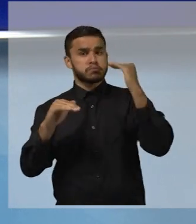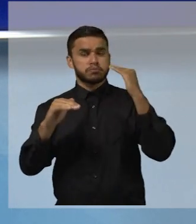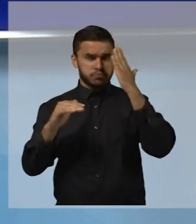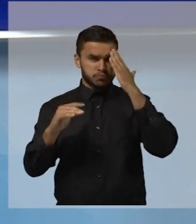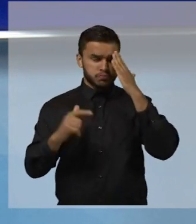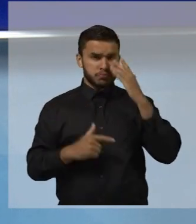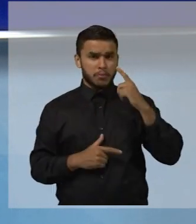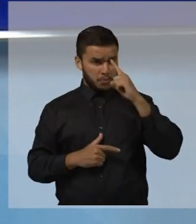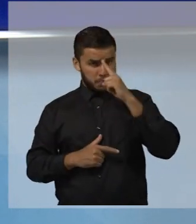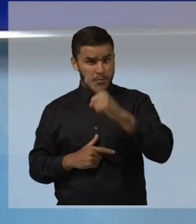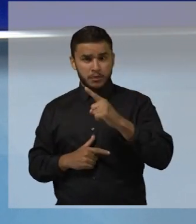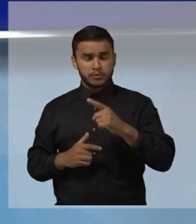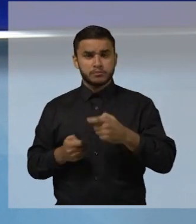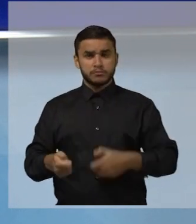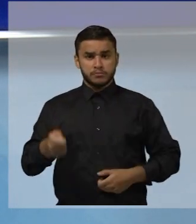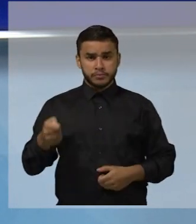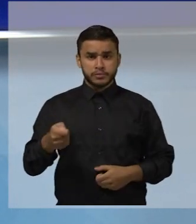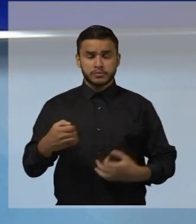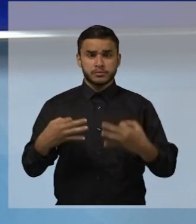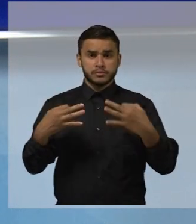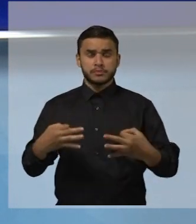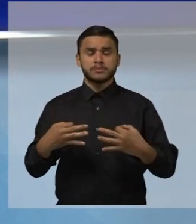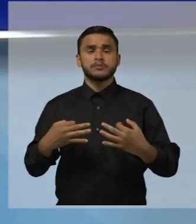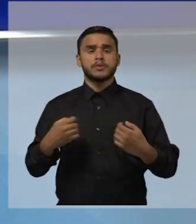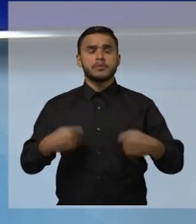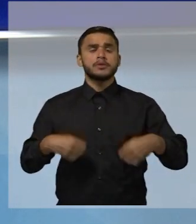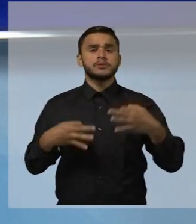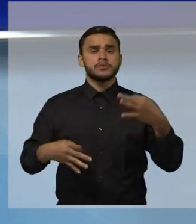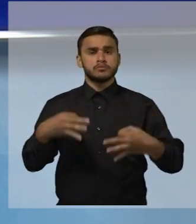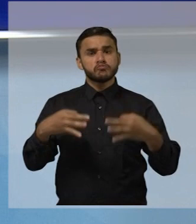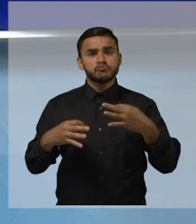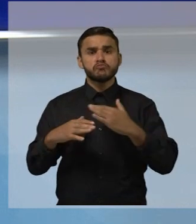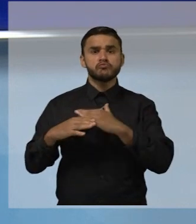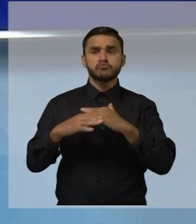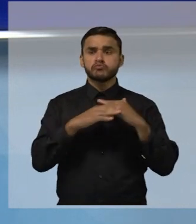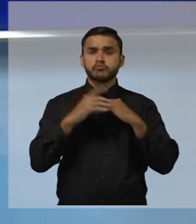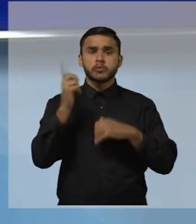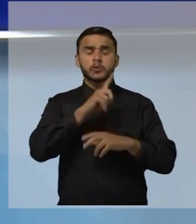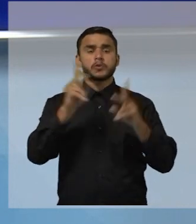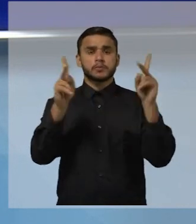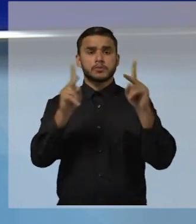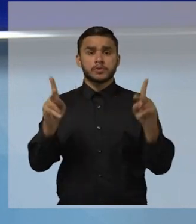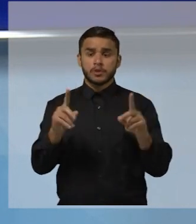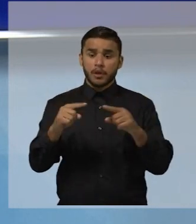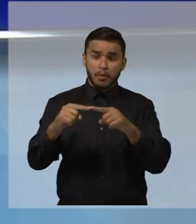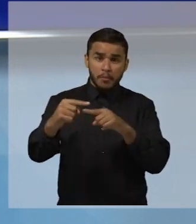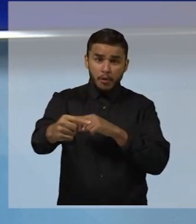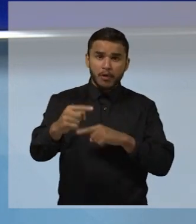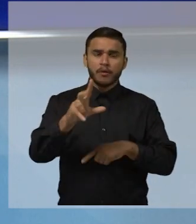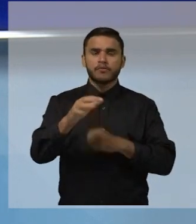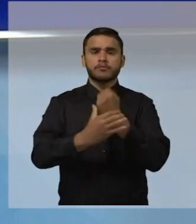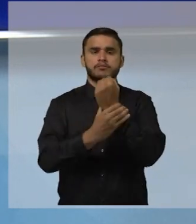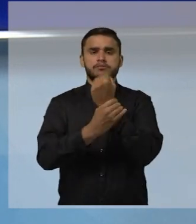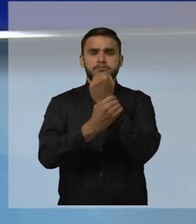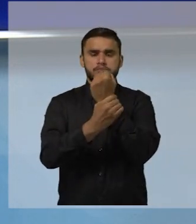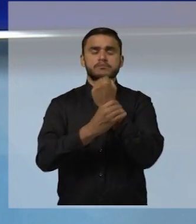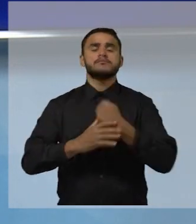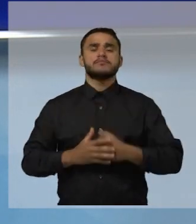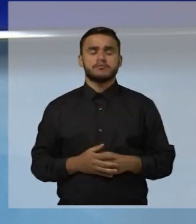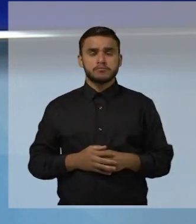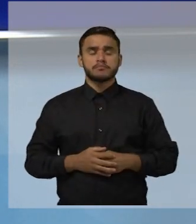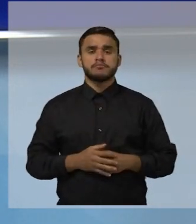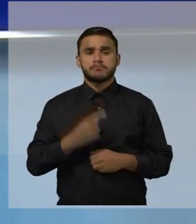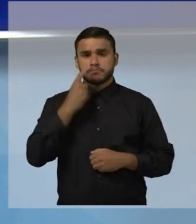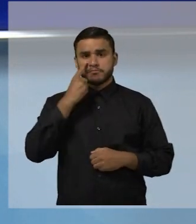Ceará. O que se espera é que, passado esta fase, nós tenhamos dias mais seguros, ou pelo